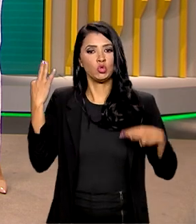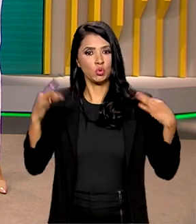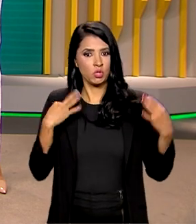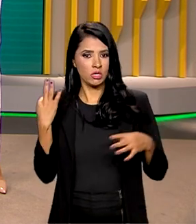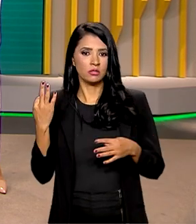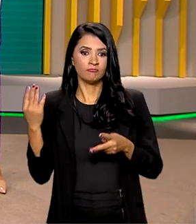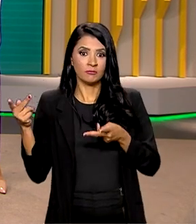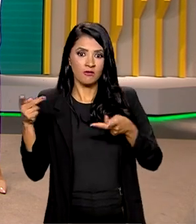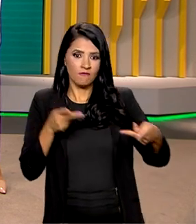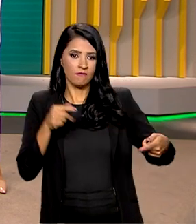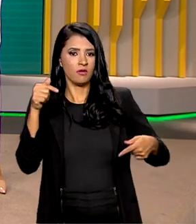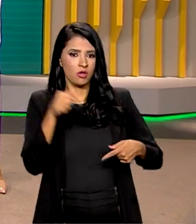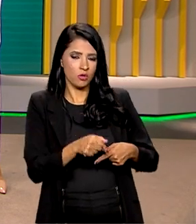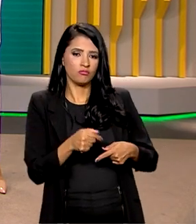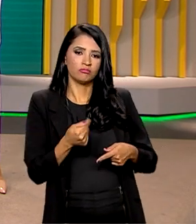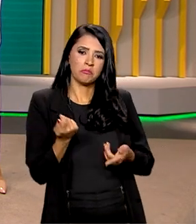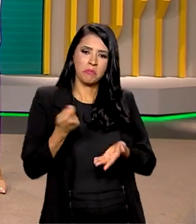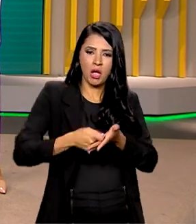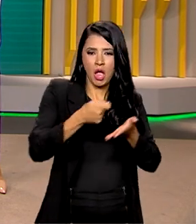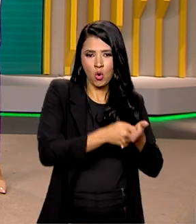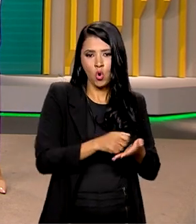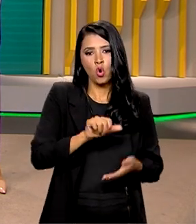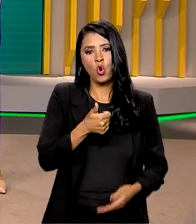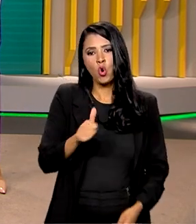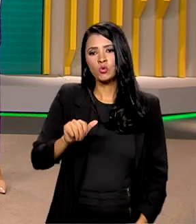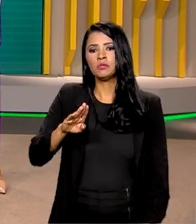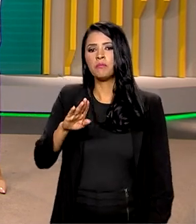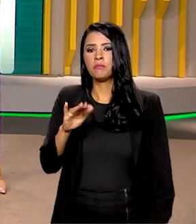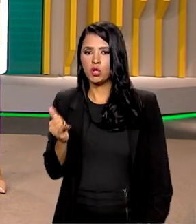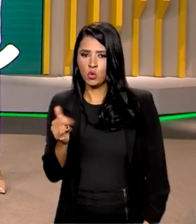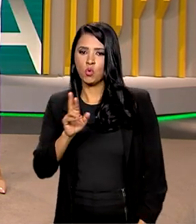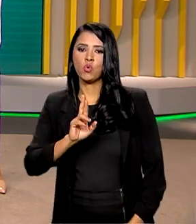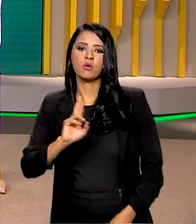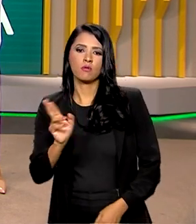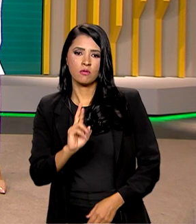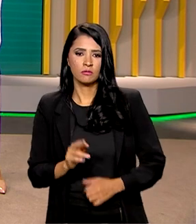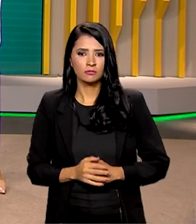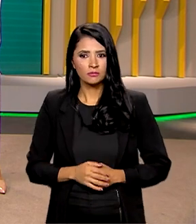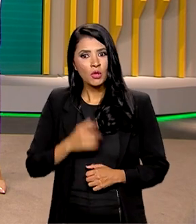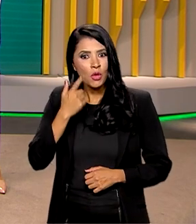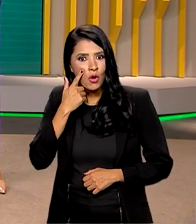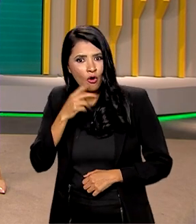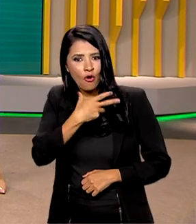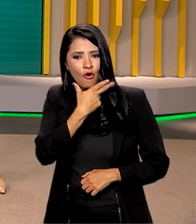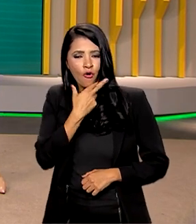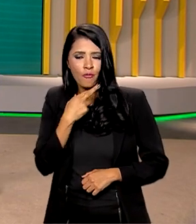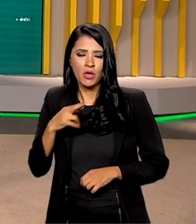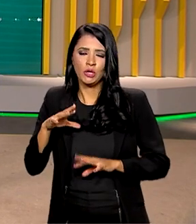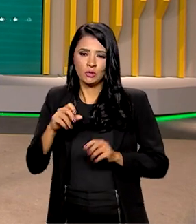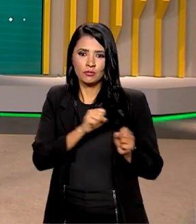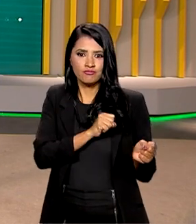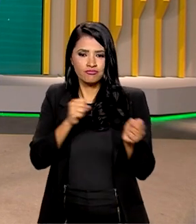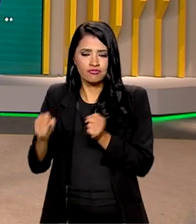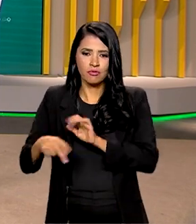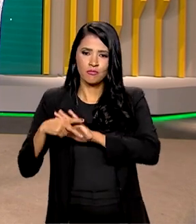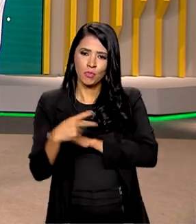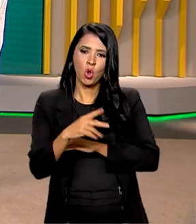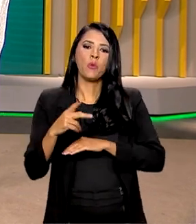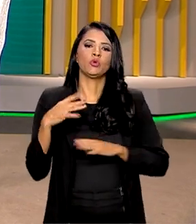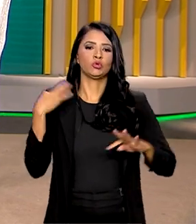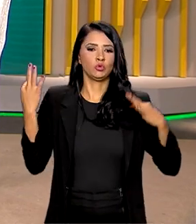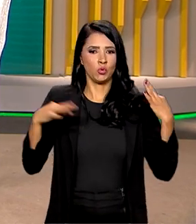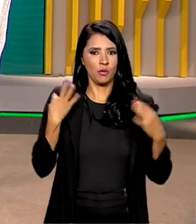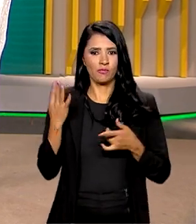deixaram aqui no mercado interno cerca de 11 bilhões de reais. Roberto, e todo esse potencial do turismo foi destacado